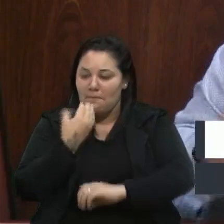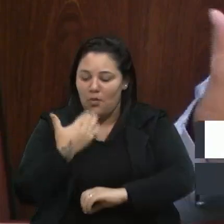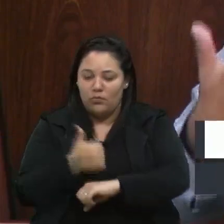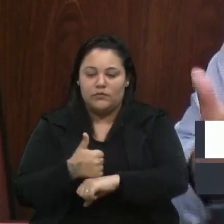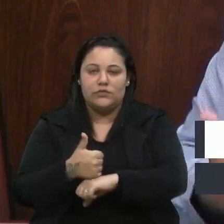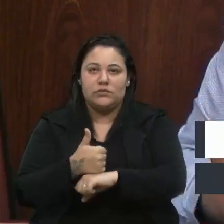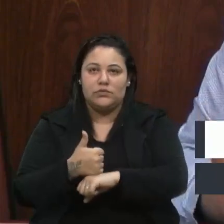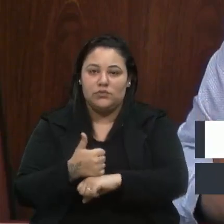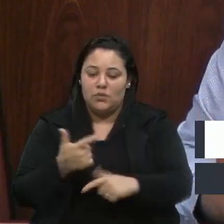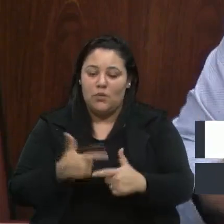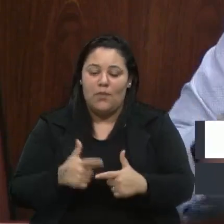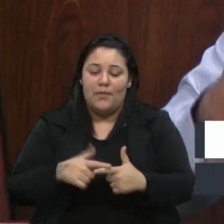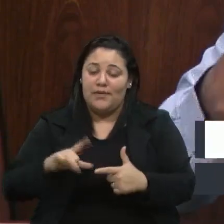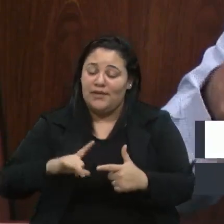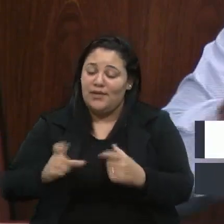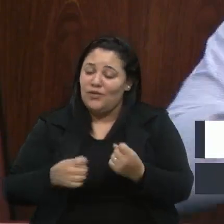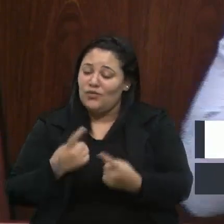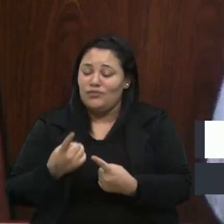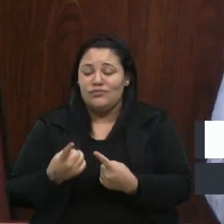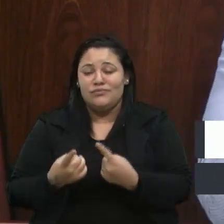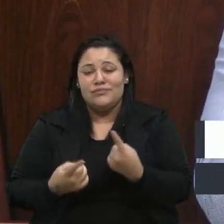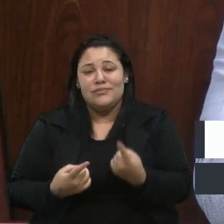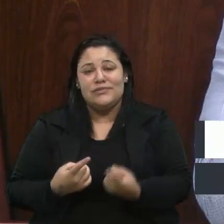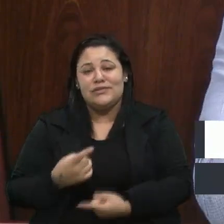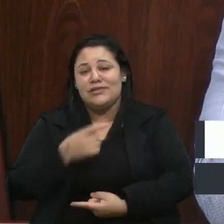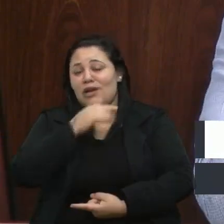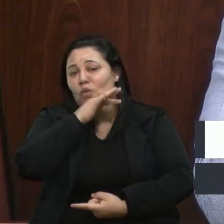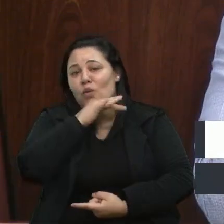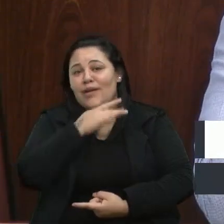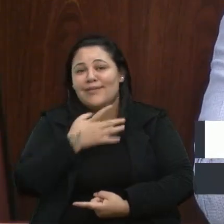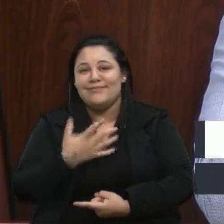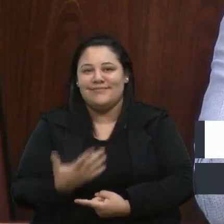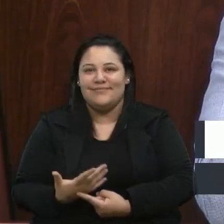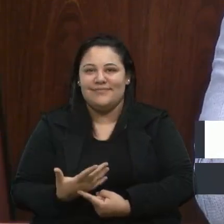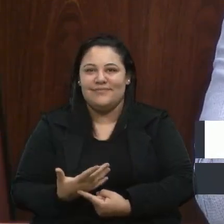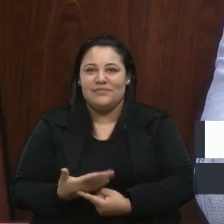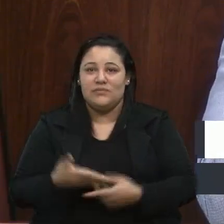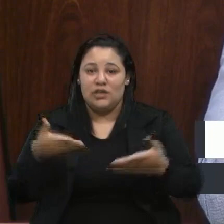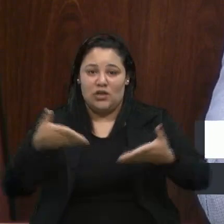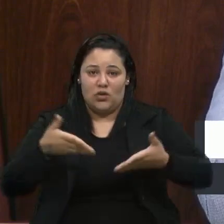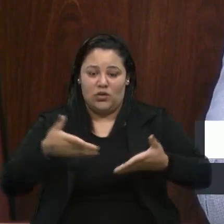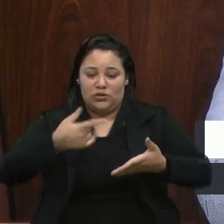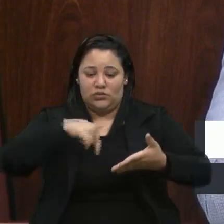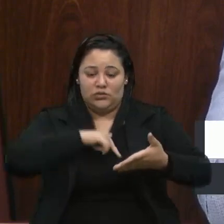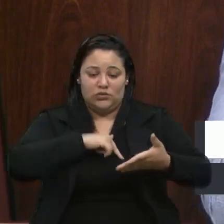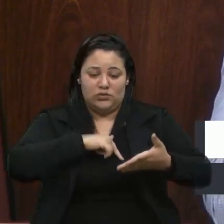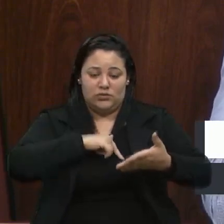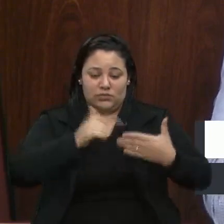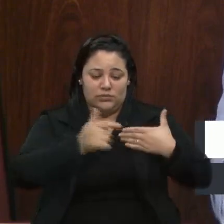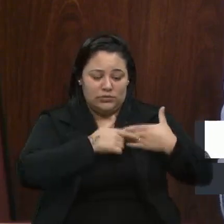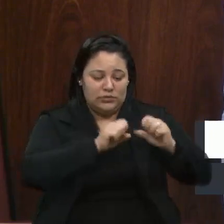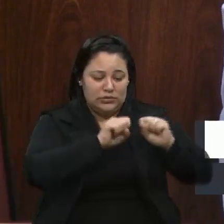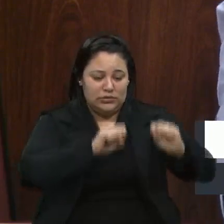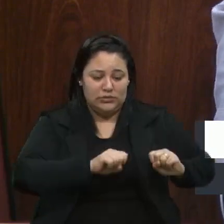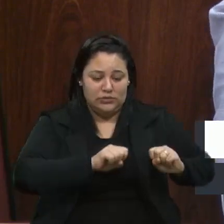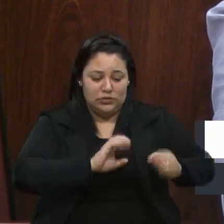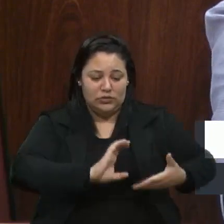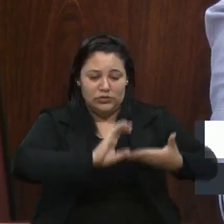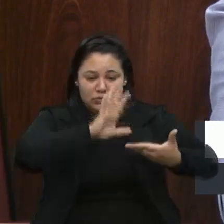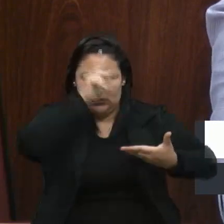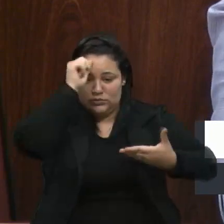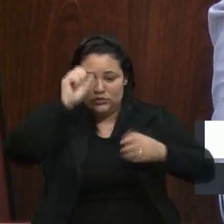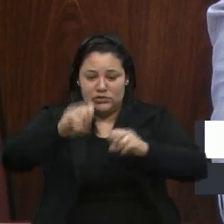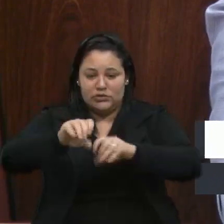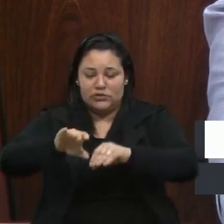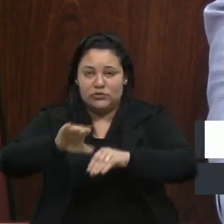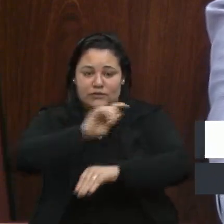que nós temos as exceções. Agora, cabe a nós somos sistema. O que significa? O Conselho Municipal de Educação